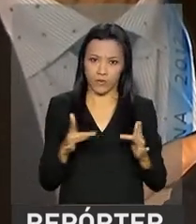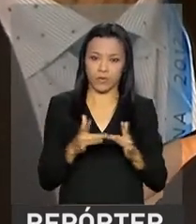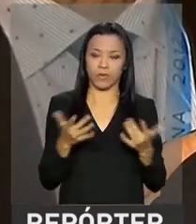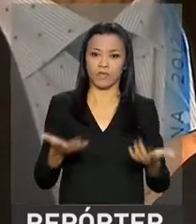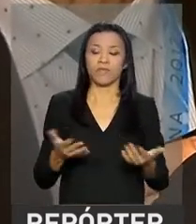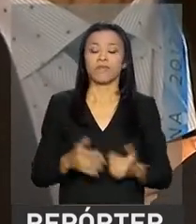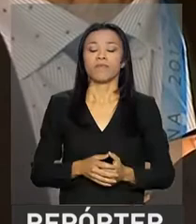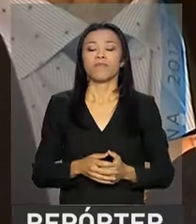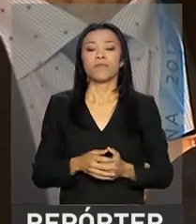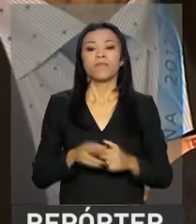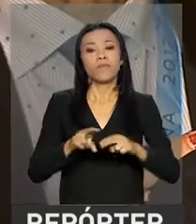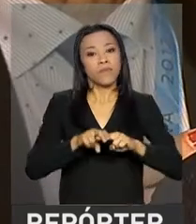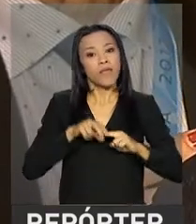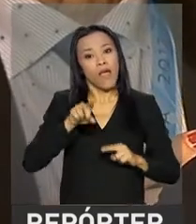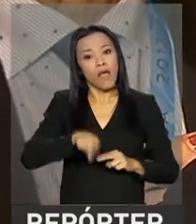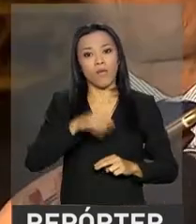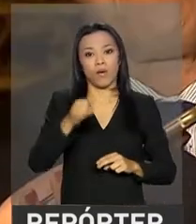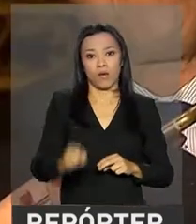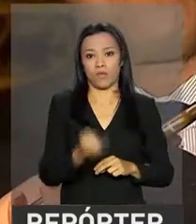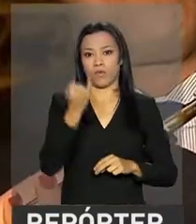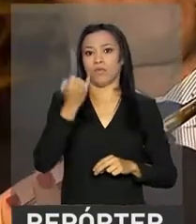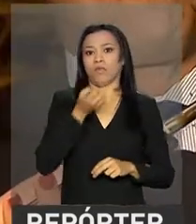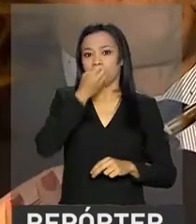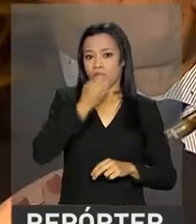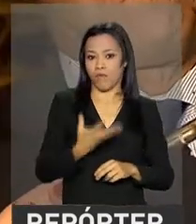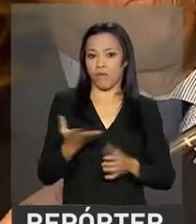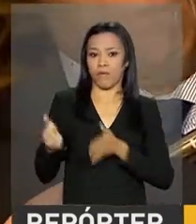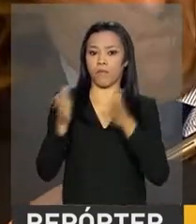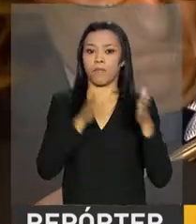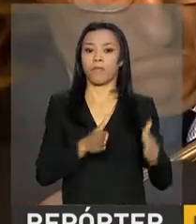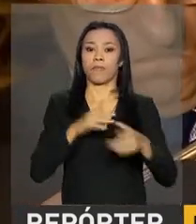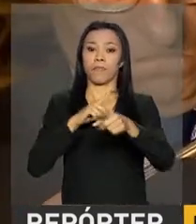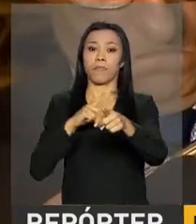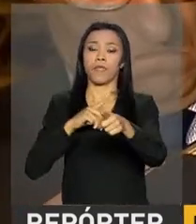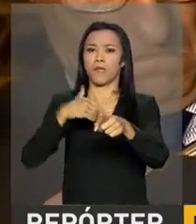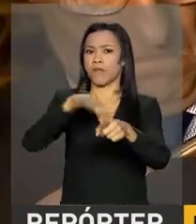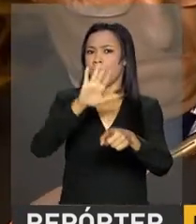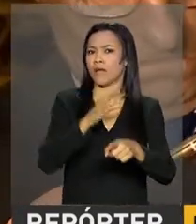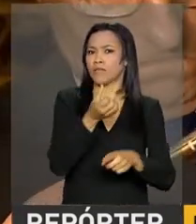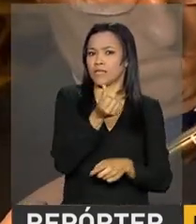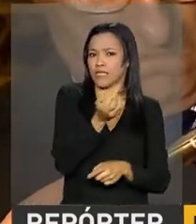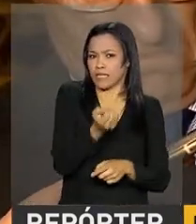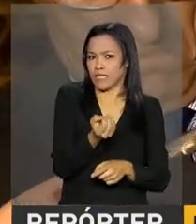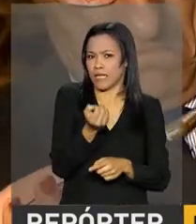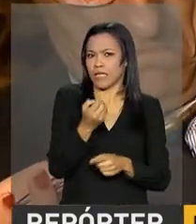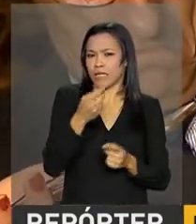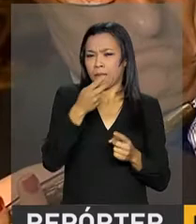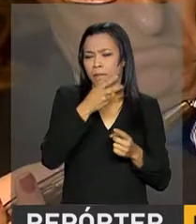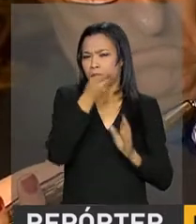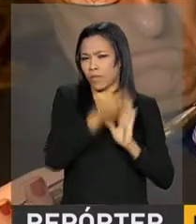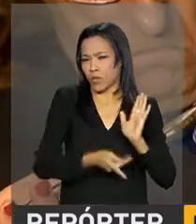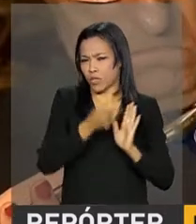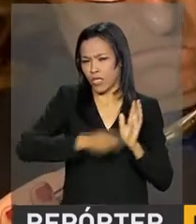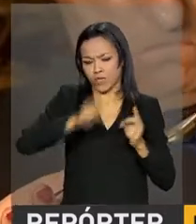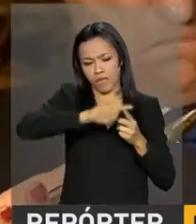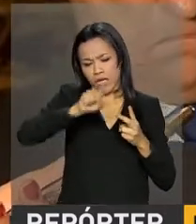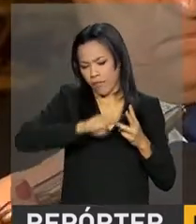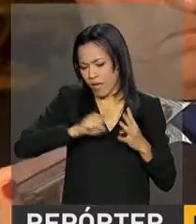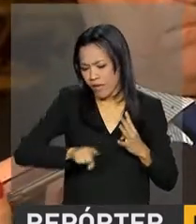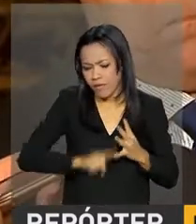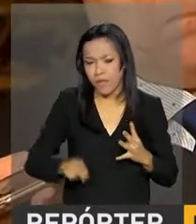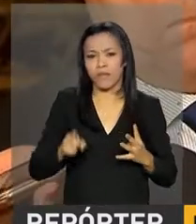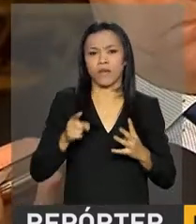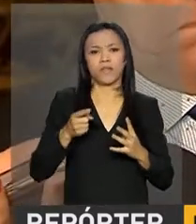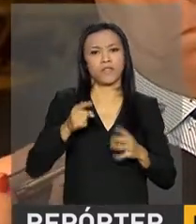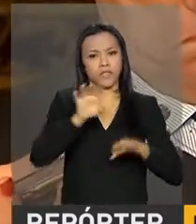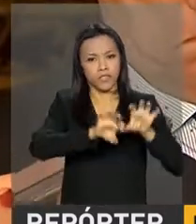uma oportunidade muito boa nós temos mais de 60 projetos na infraestrutura não é que estão sendo